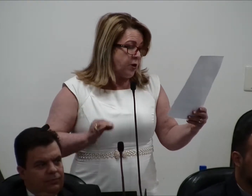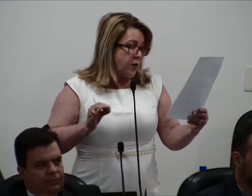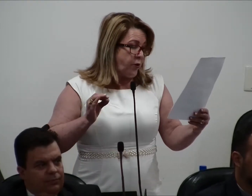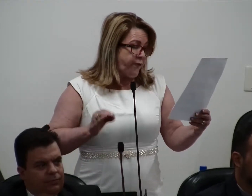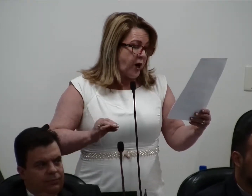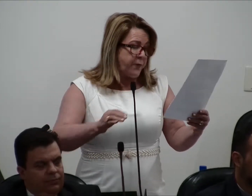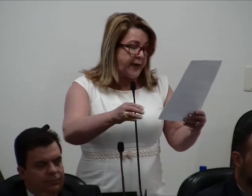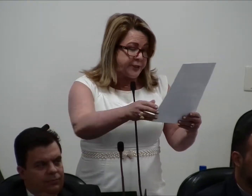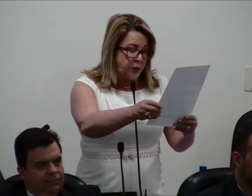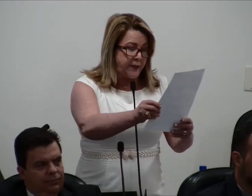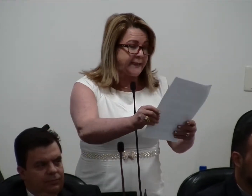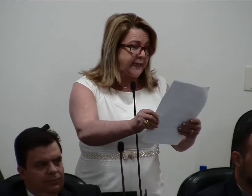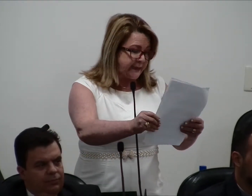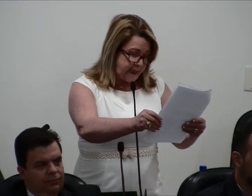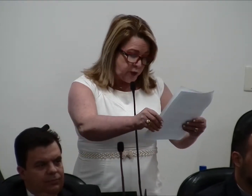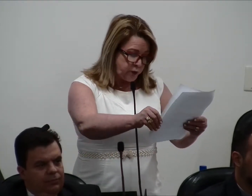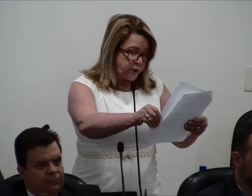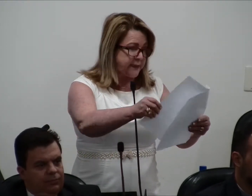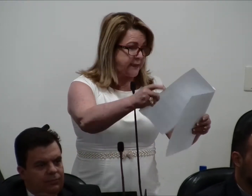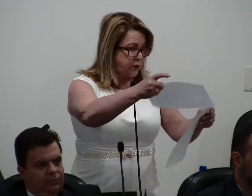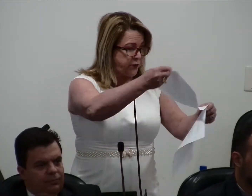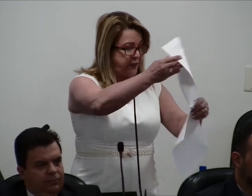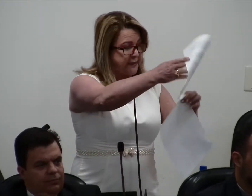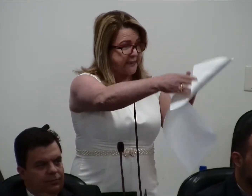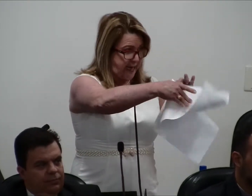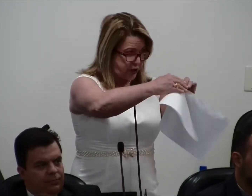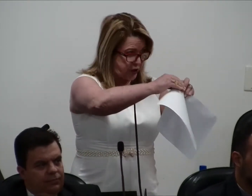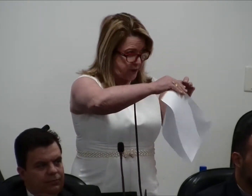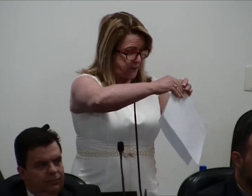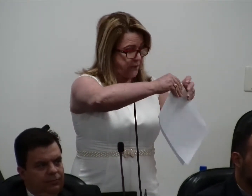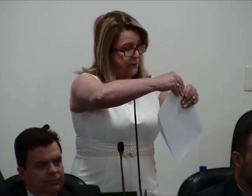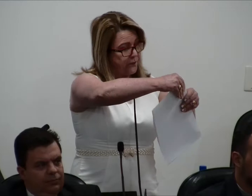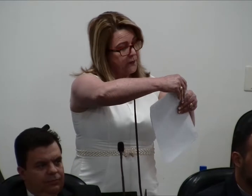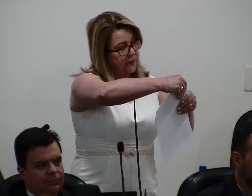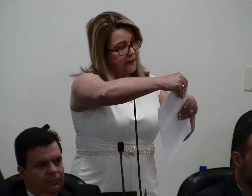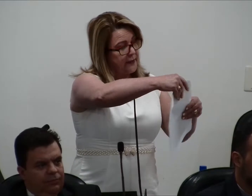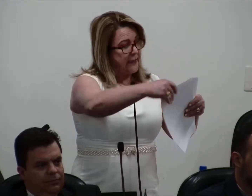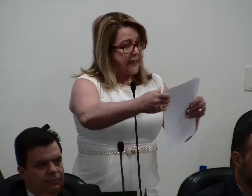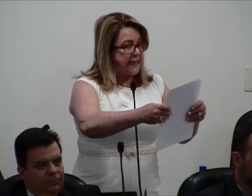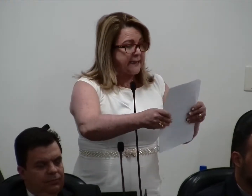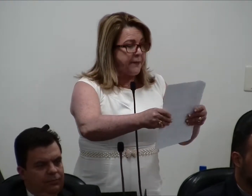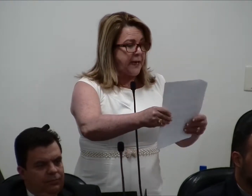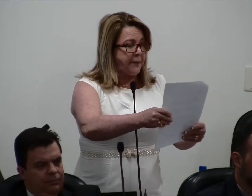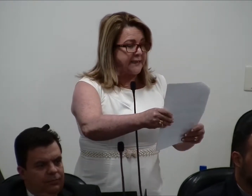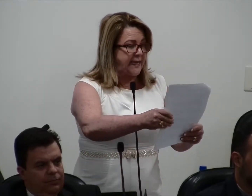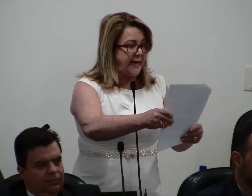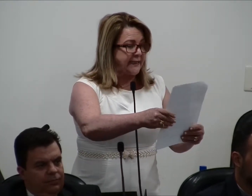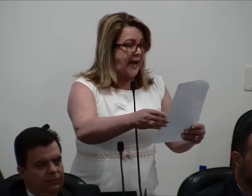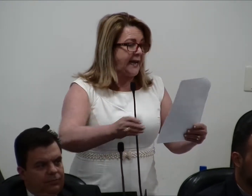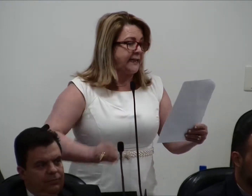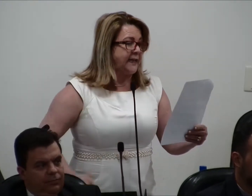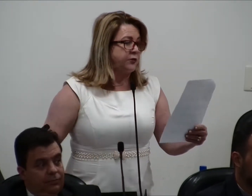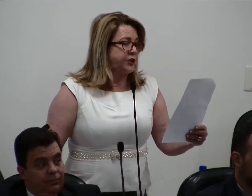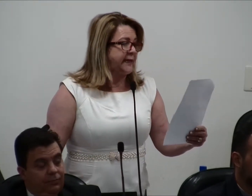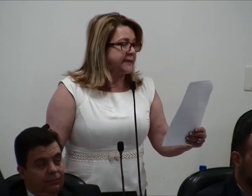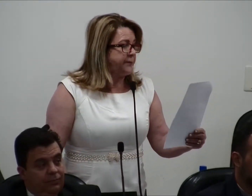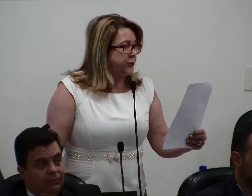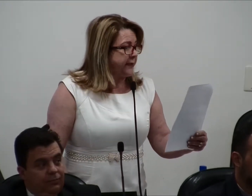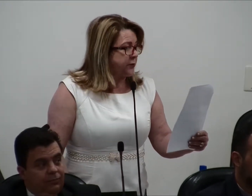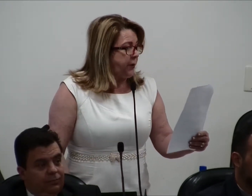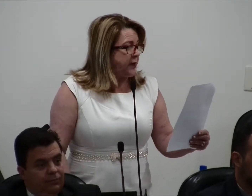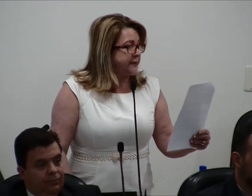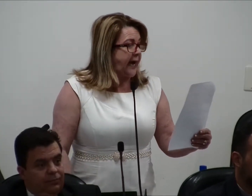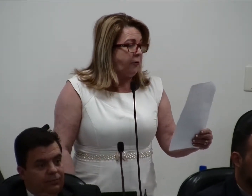município, conforme o artigo 81 do inciso 27. Na semana passada, ainda não tinha